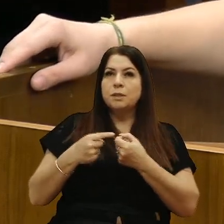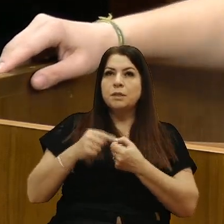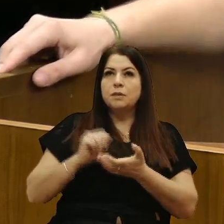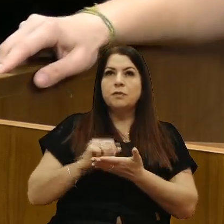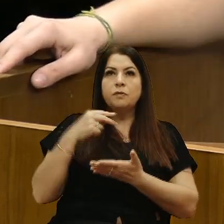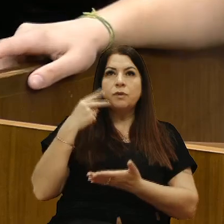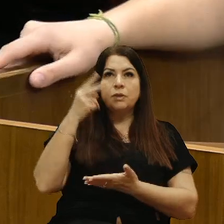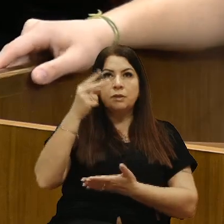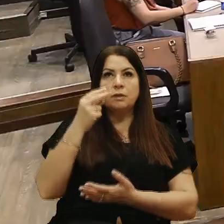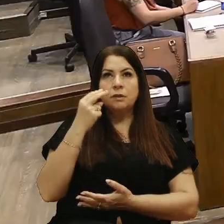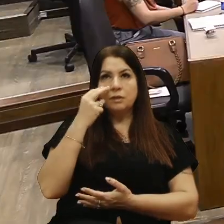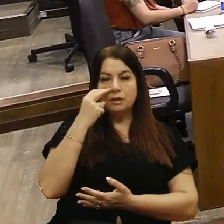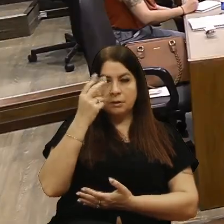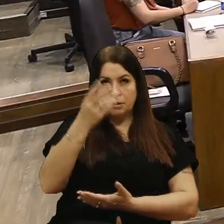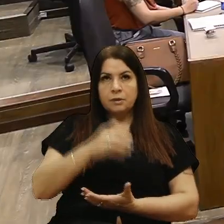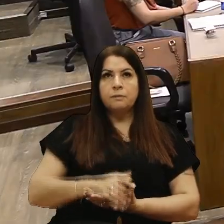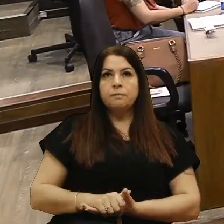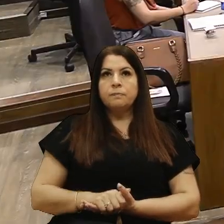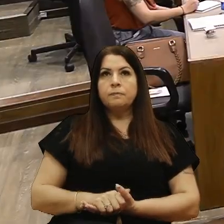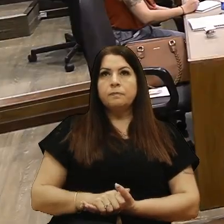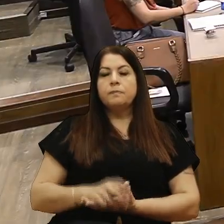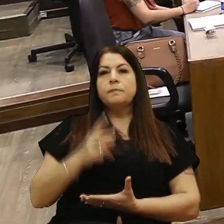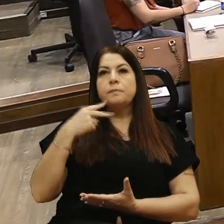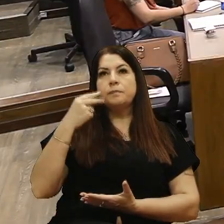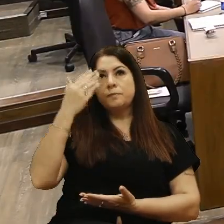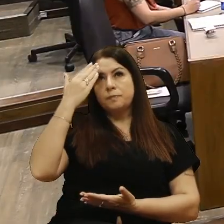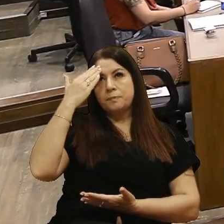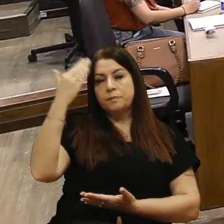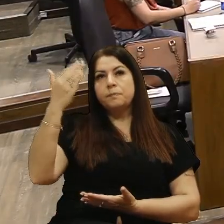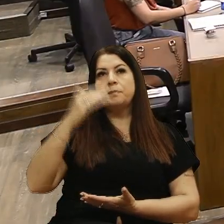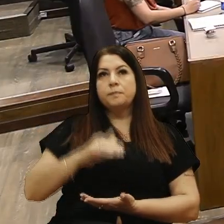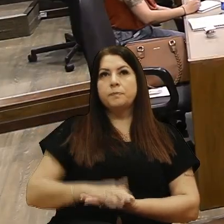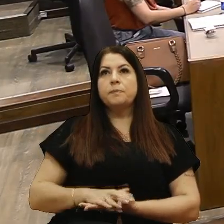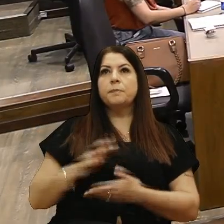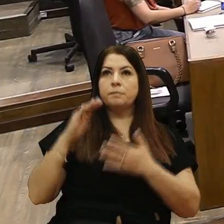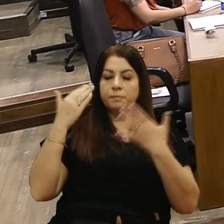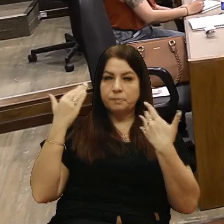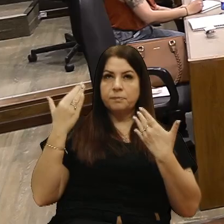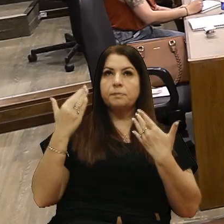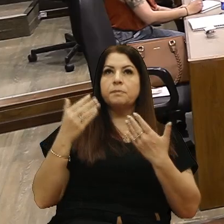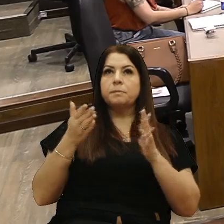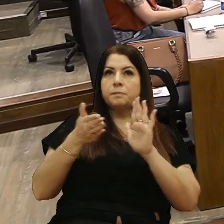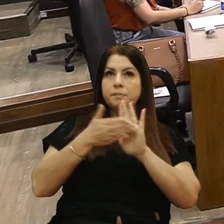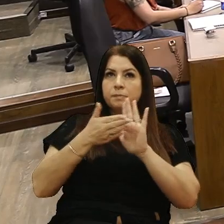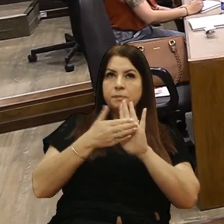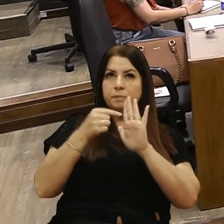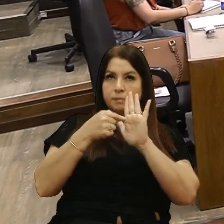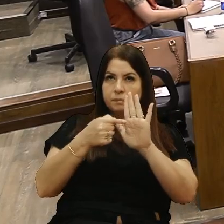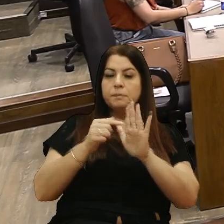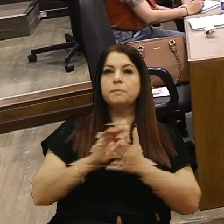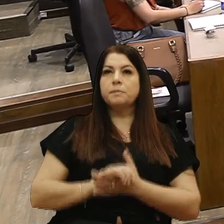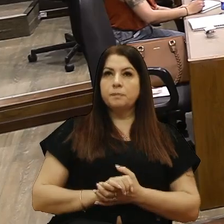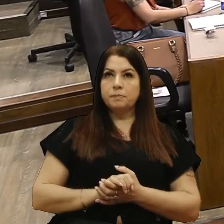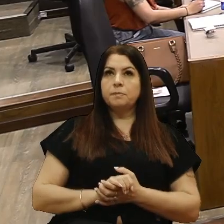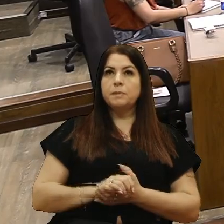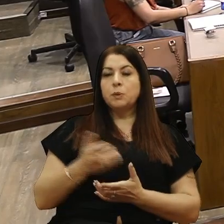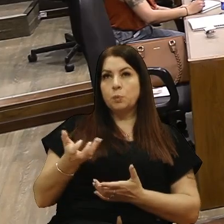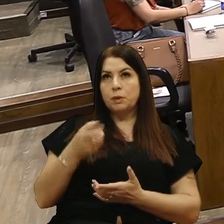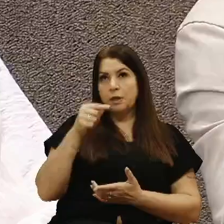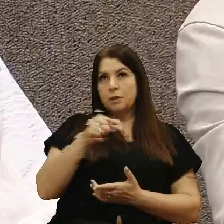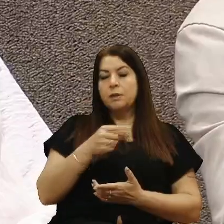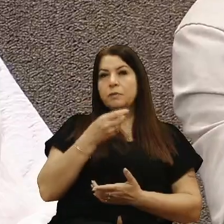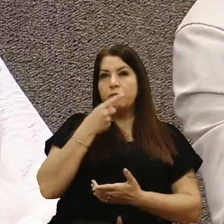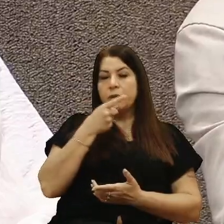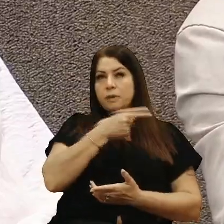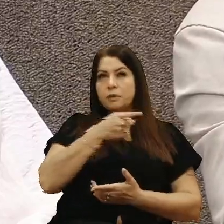parte, vereador Sandro Fantinel. Vereadora, obrigada pela parte, parabéns aí pela pauta que a senhora está trazendo, e eu quero aqui relatar